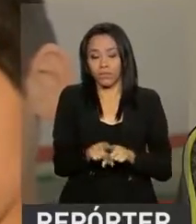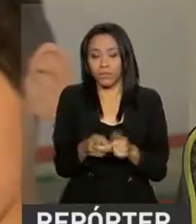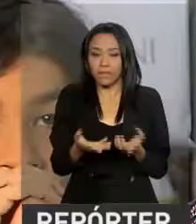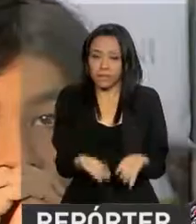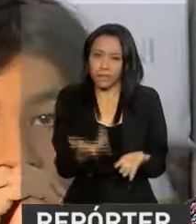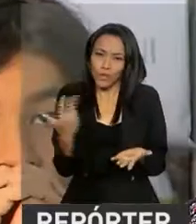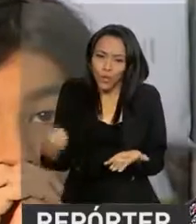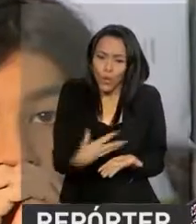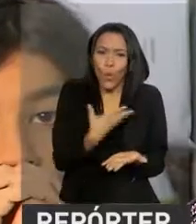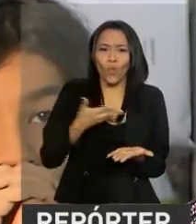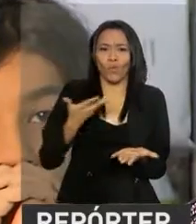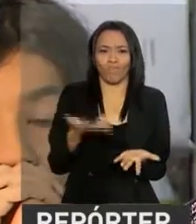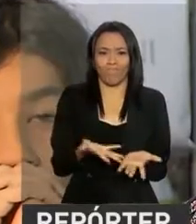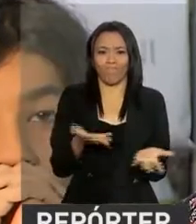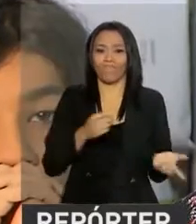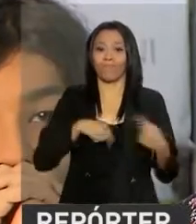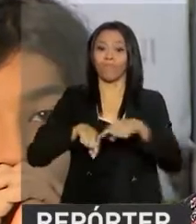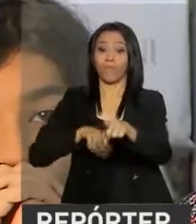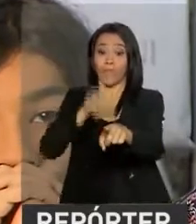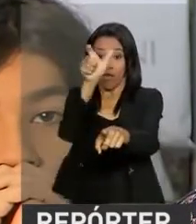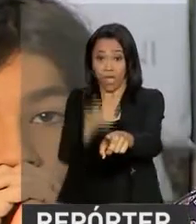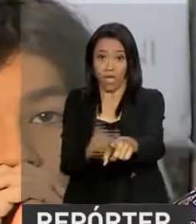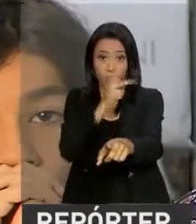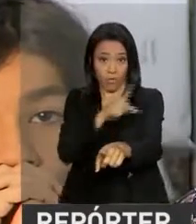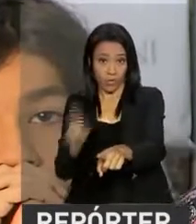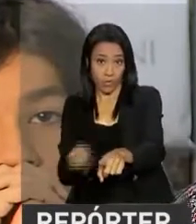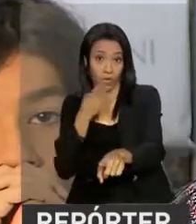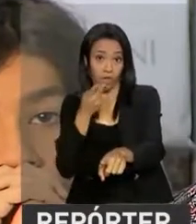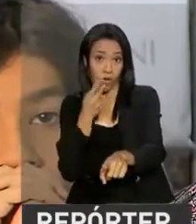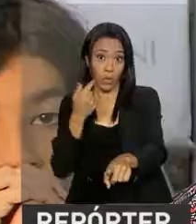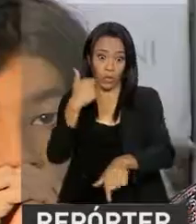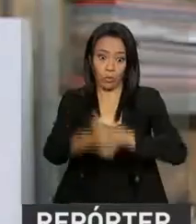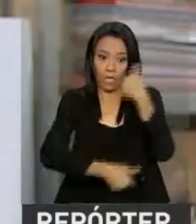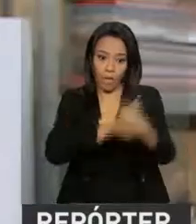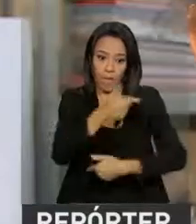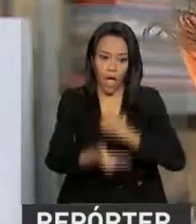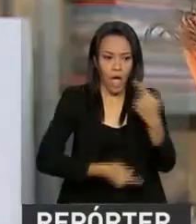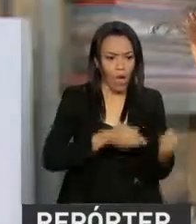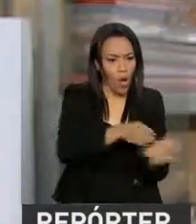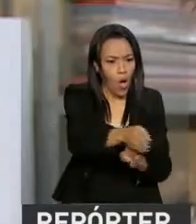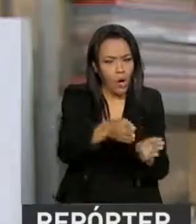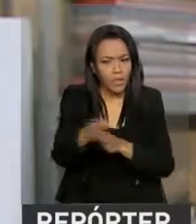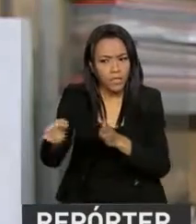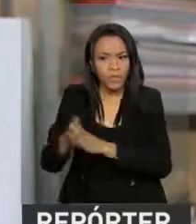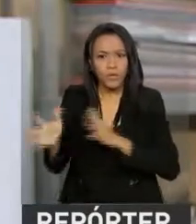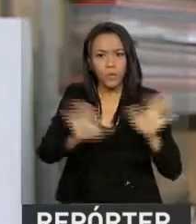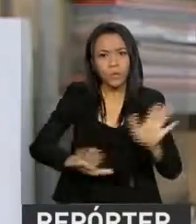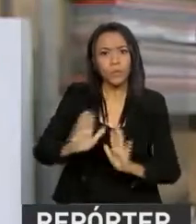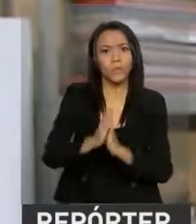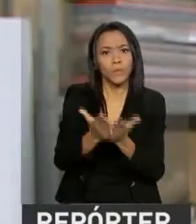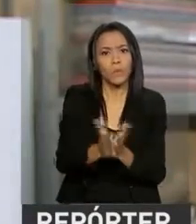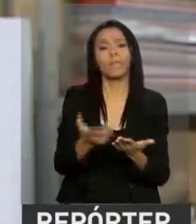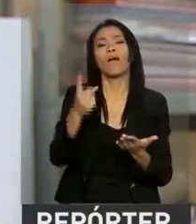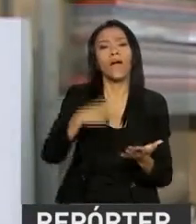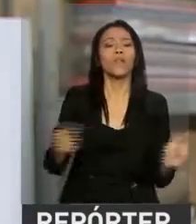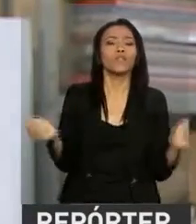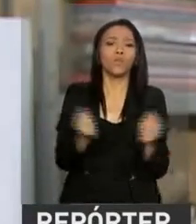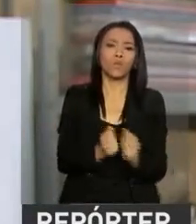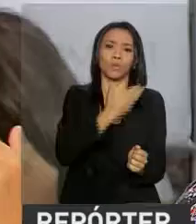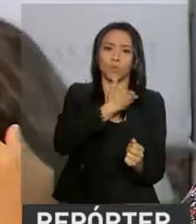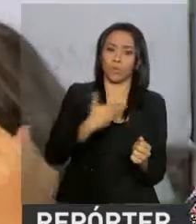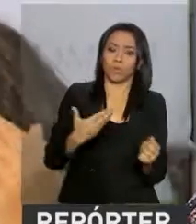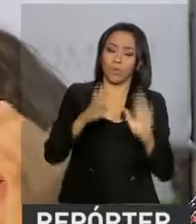liberdade novo a professora da turma explica que o trabalho de conservação é feito em conjunto com alunos escola e